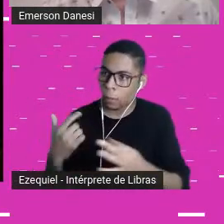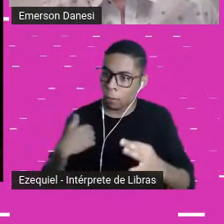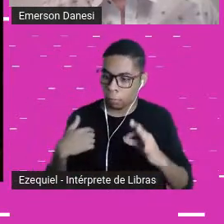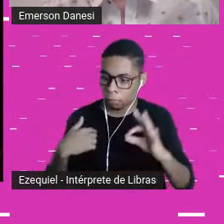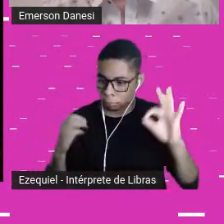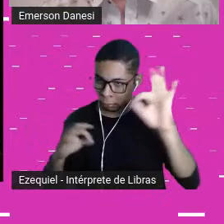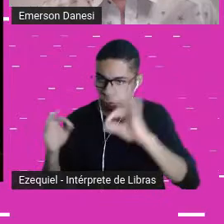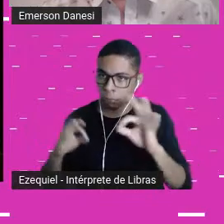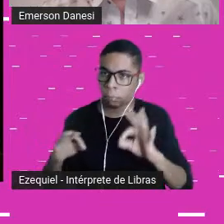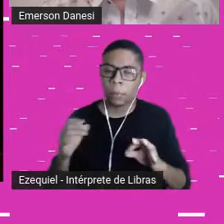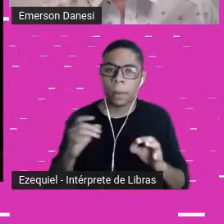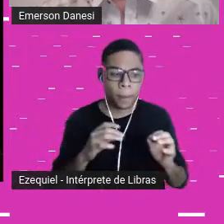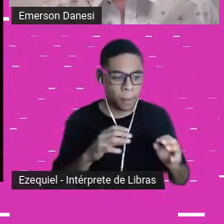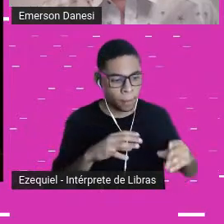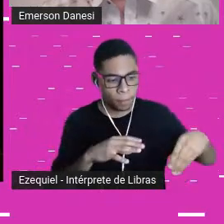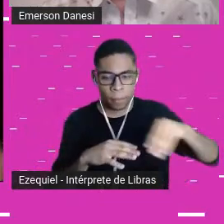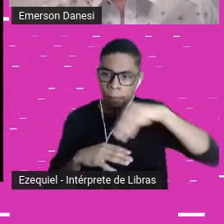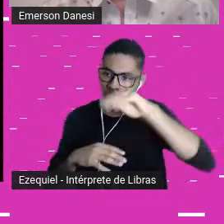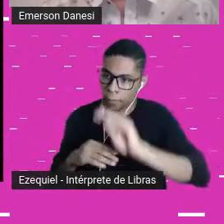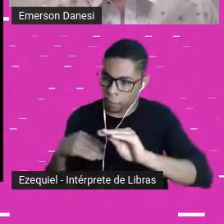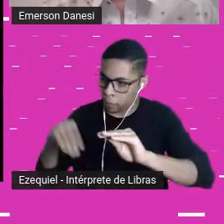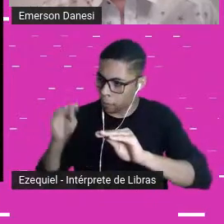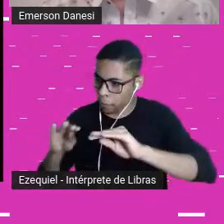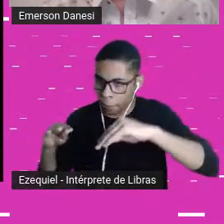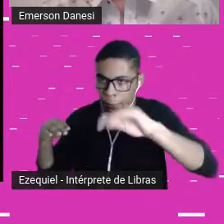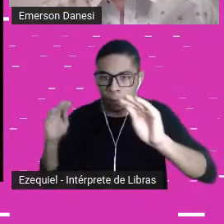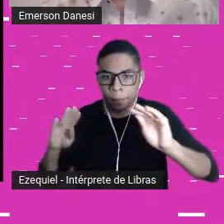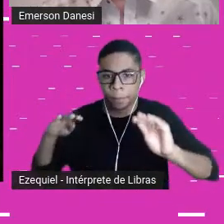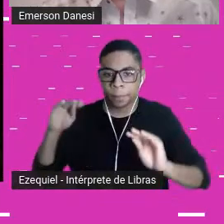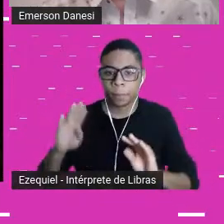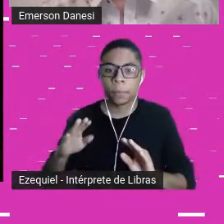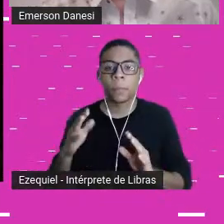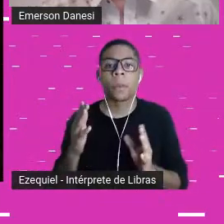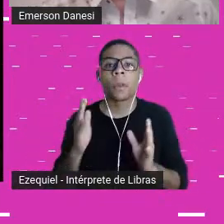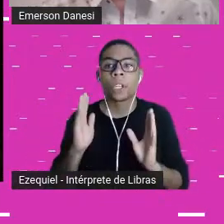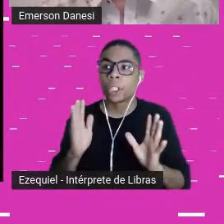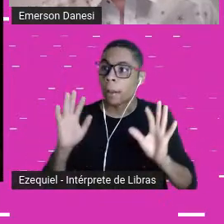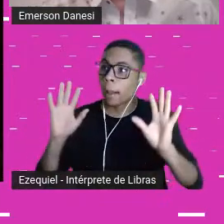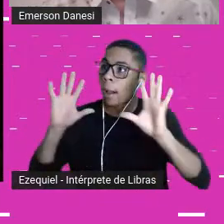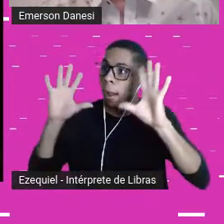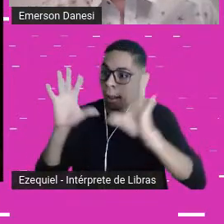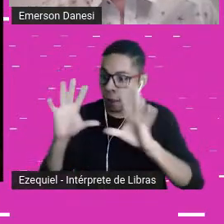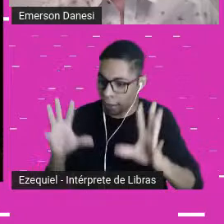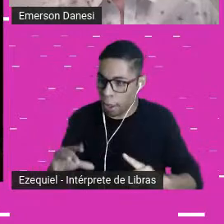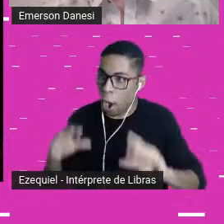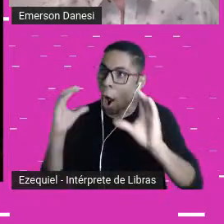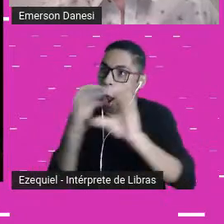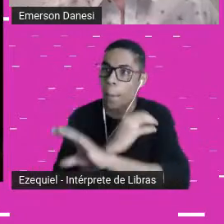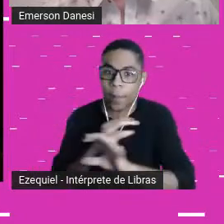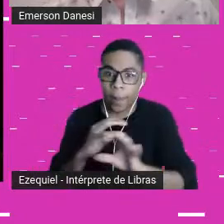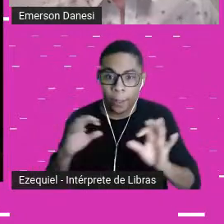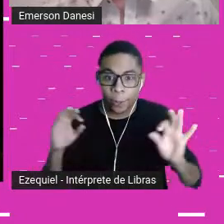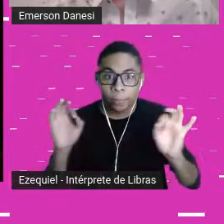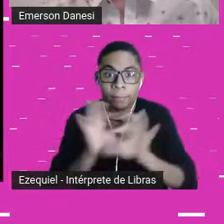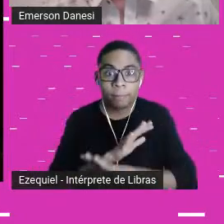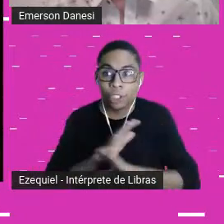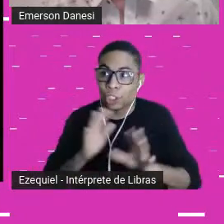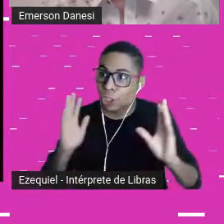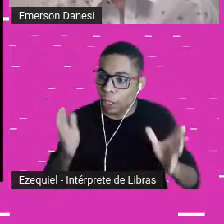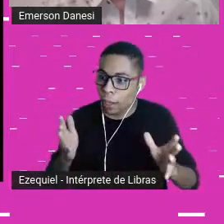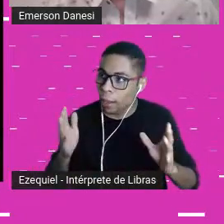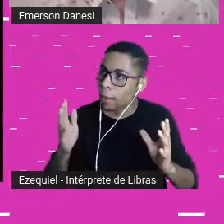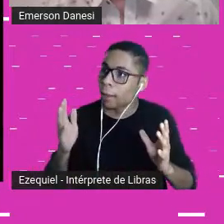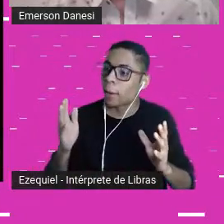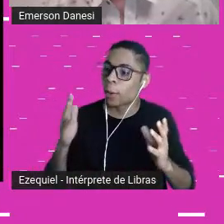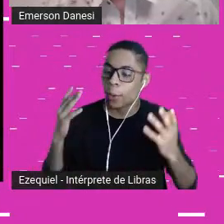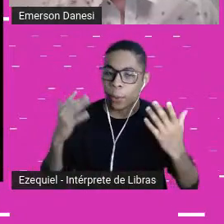colocando pedacinho por pedacinho dele. Quando eu consegui esse inteiro dele, como o